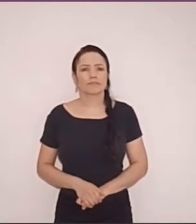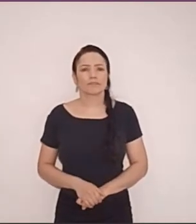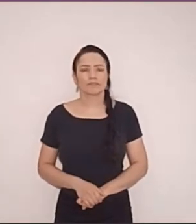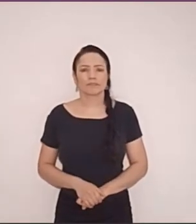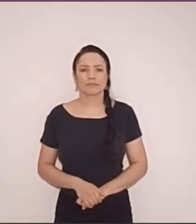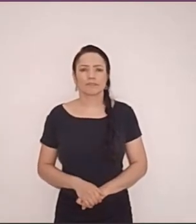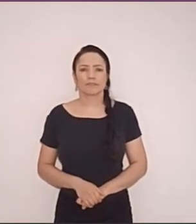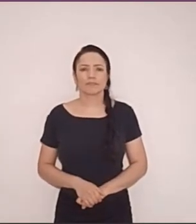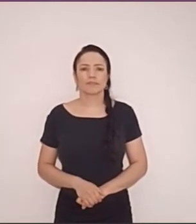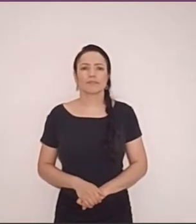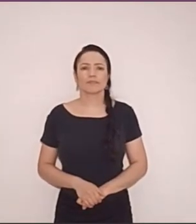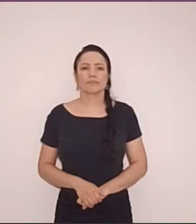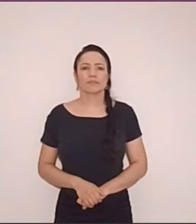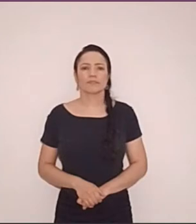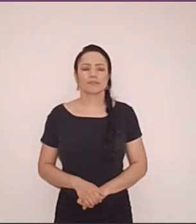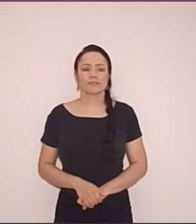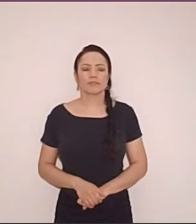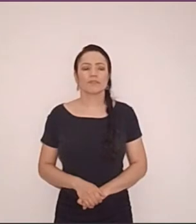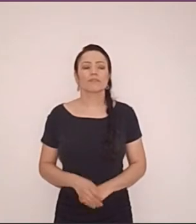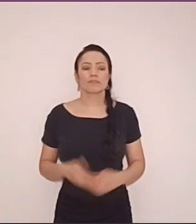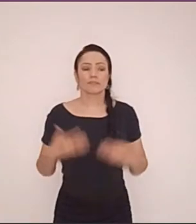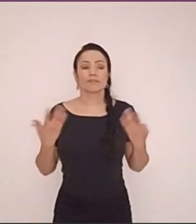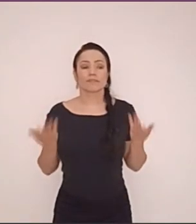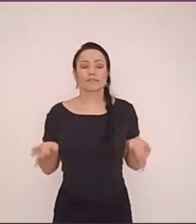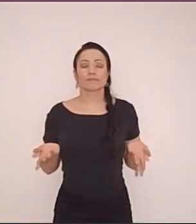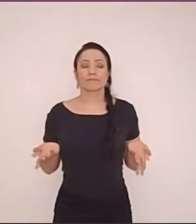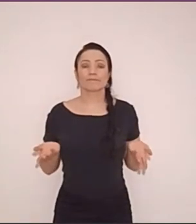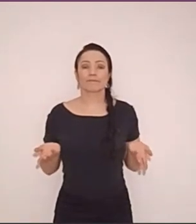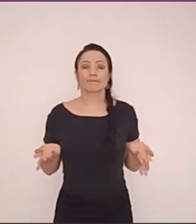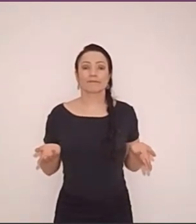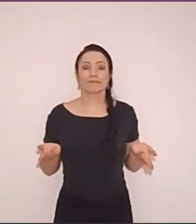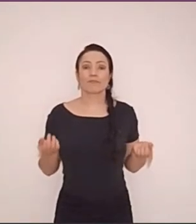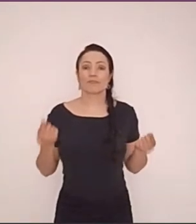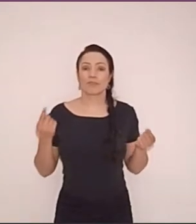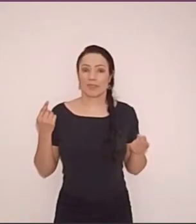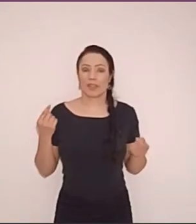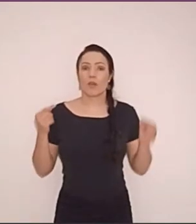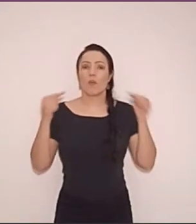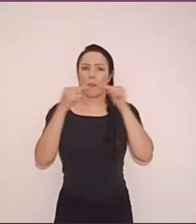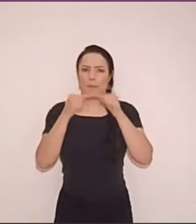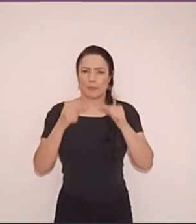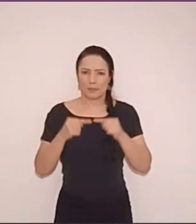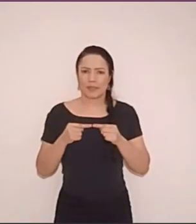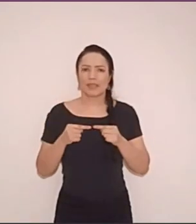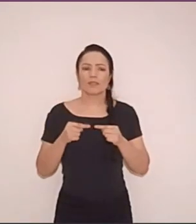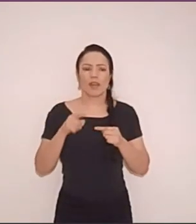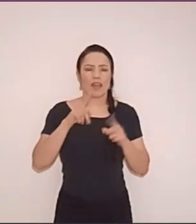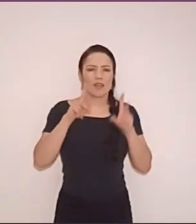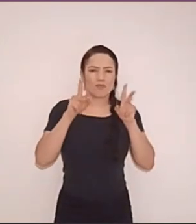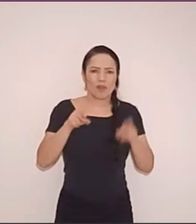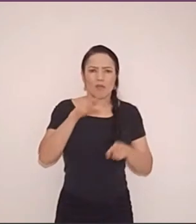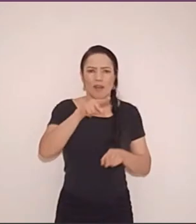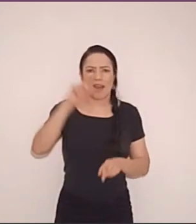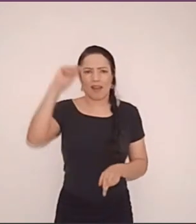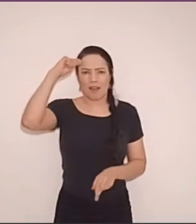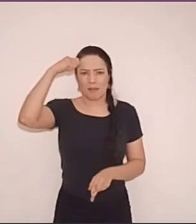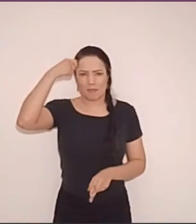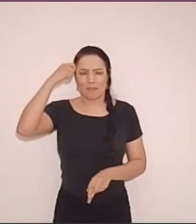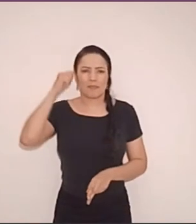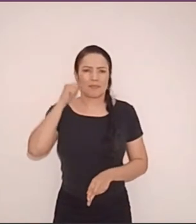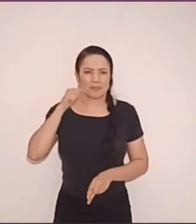ti bom então primeiro tem muito a ver com que preta Rara falou acho que Bispo faz aí